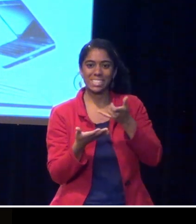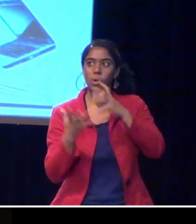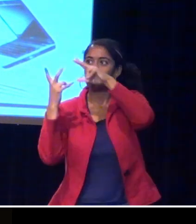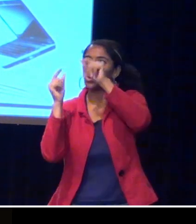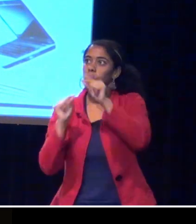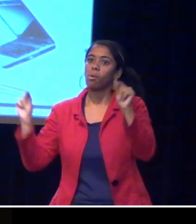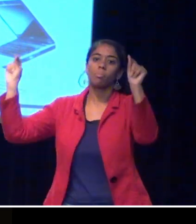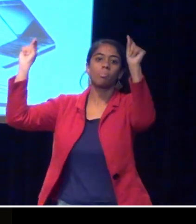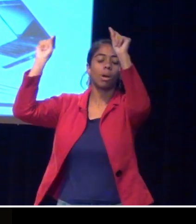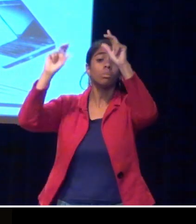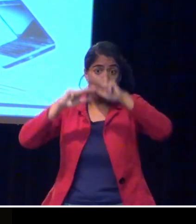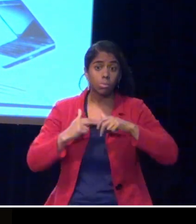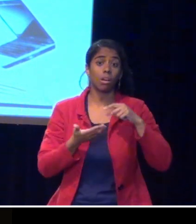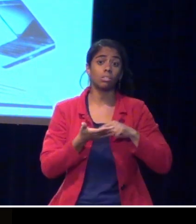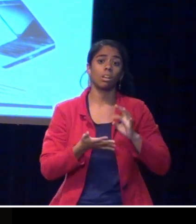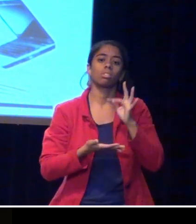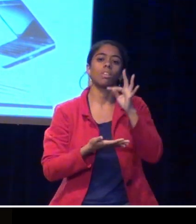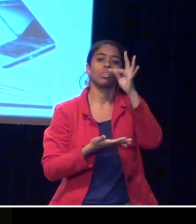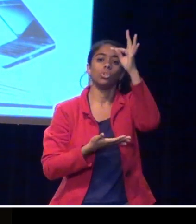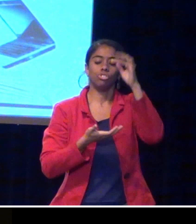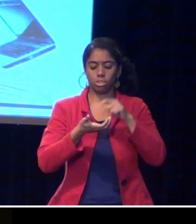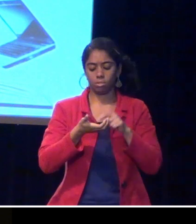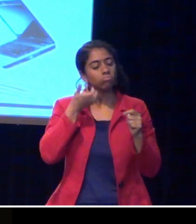presente de forma